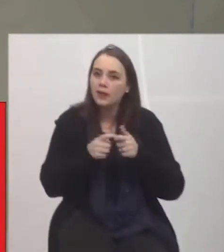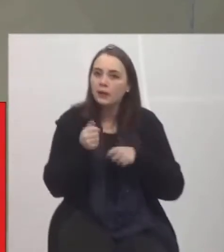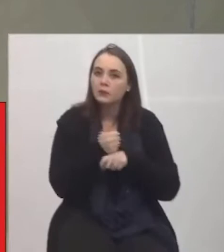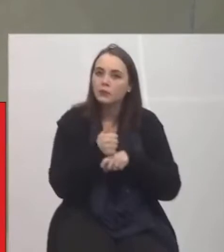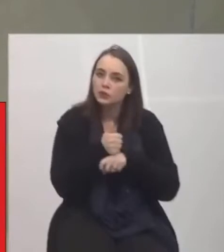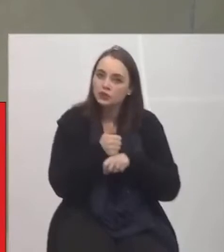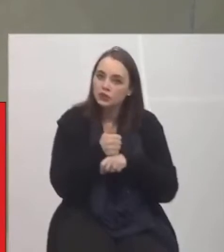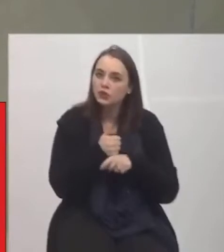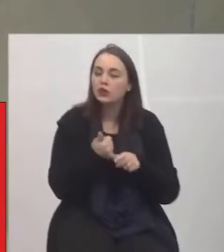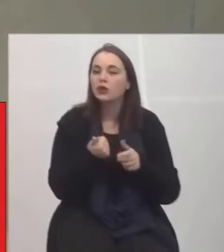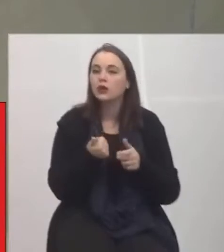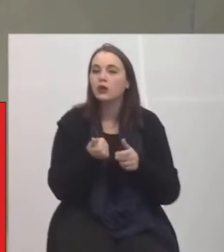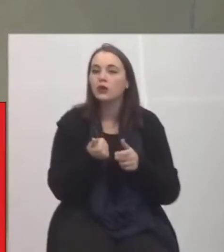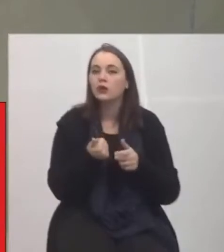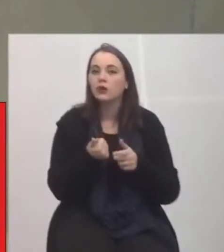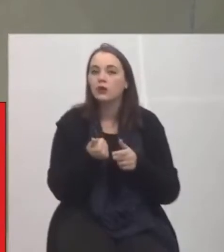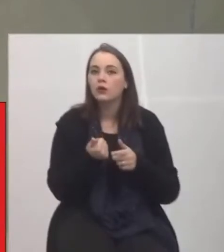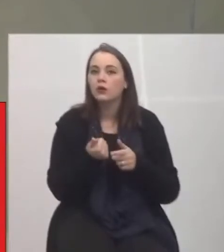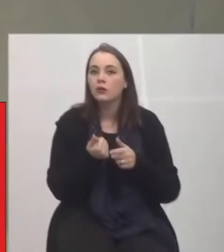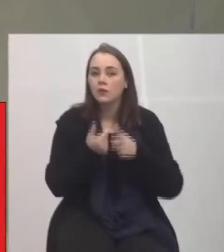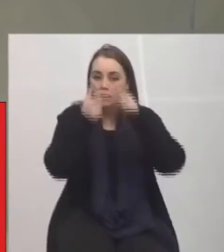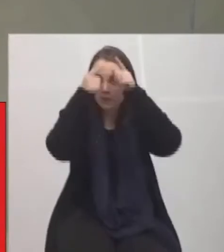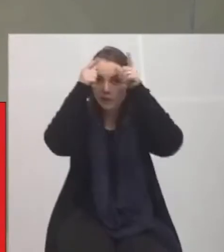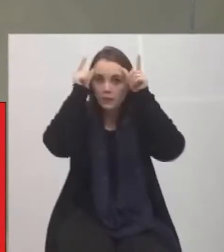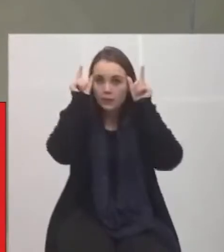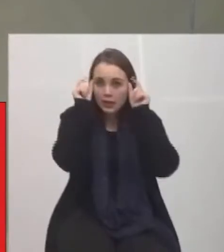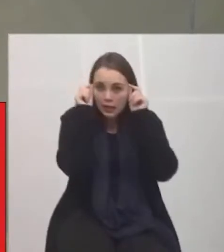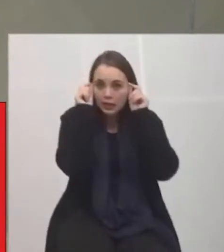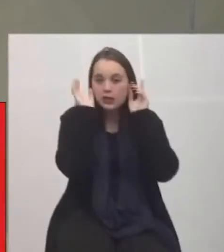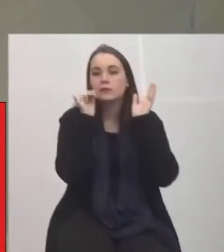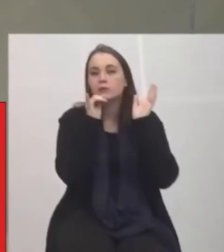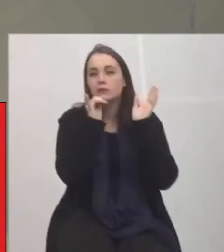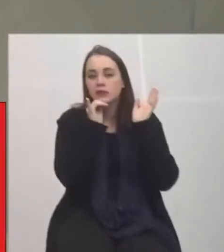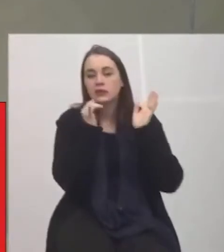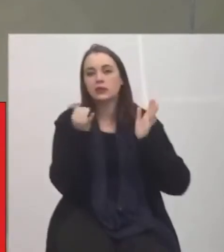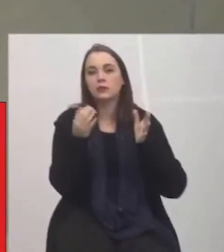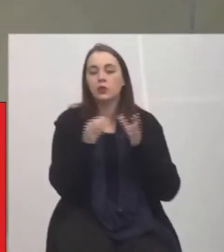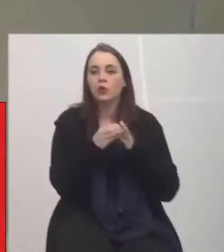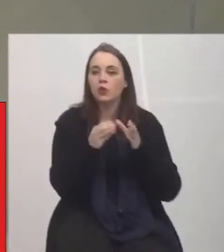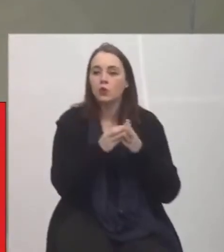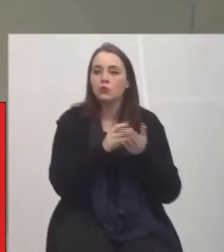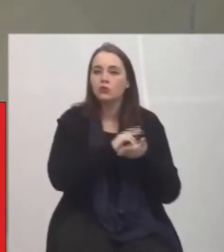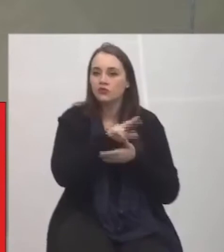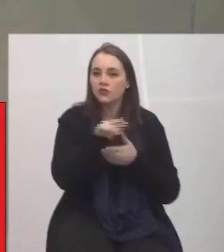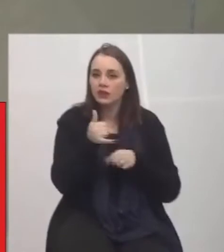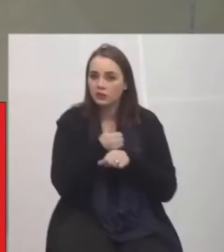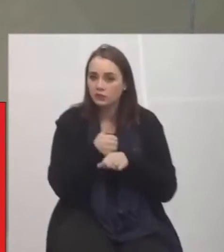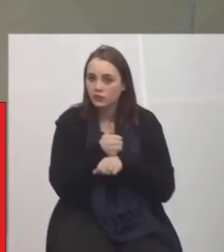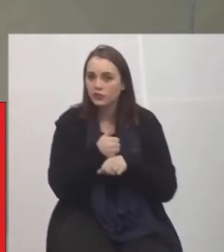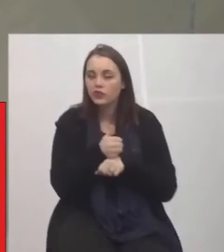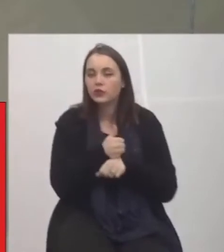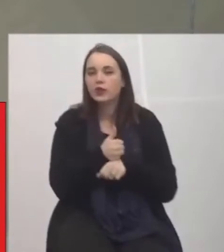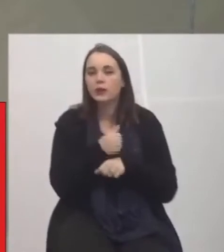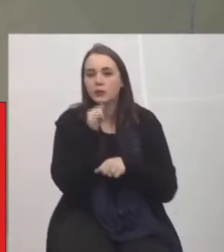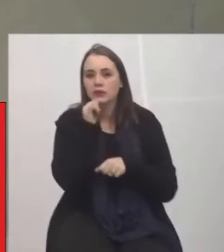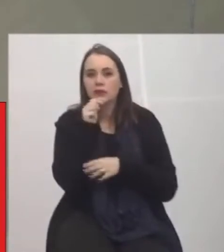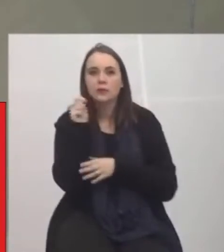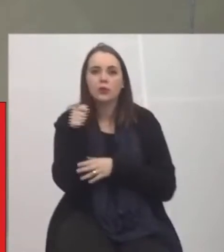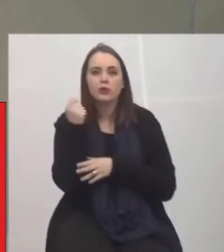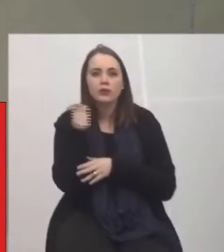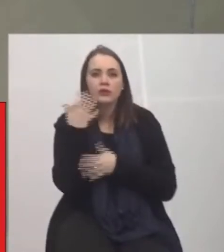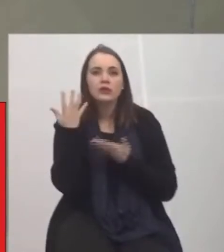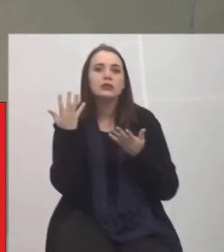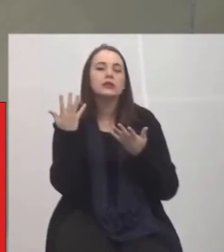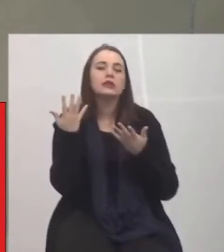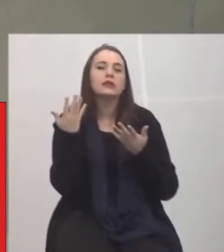nível superior, exceto médico, que é a equipe multiprofissional que está lá, então educador físico,